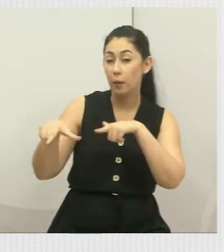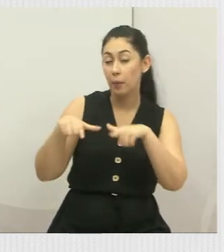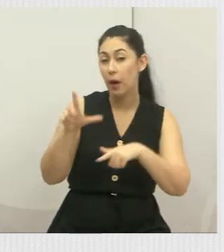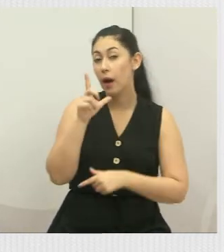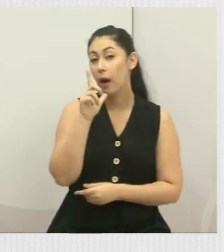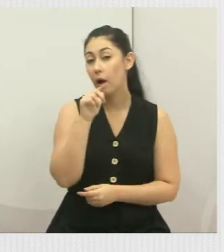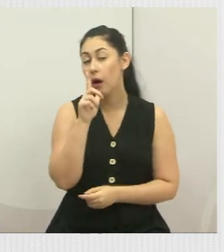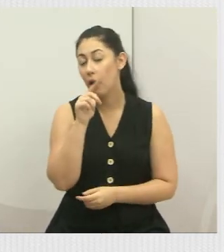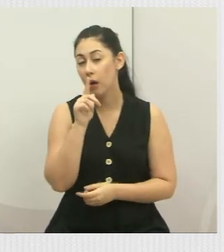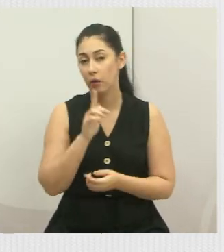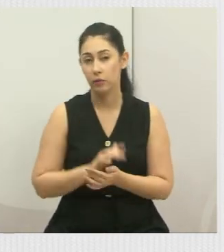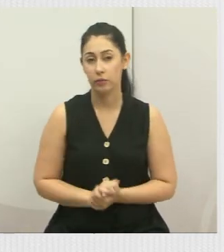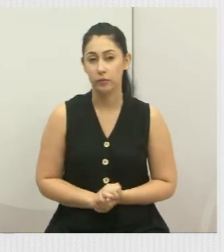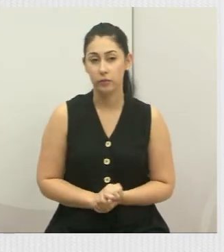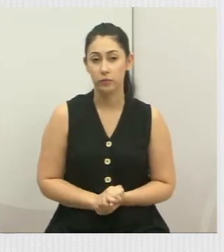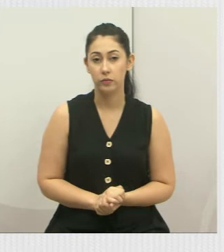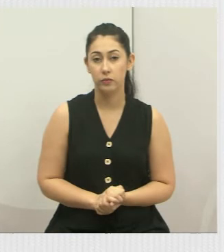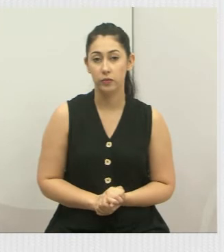água?